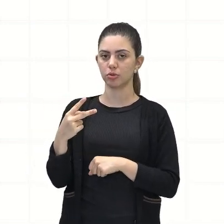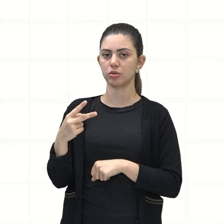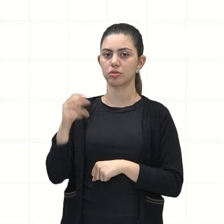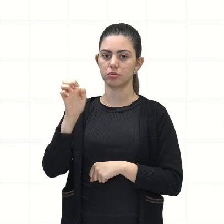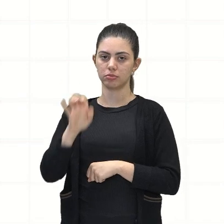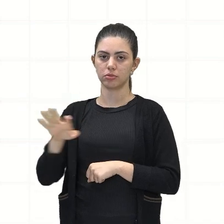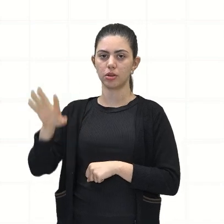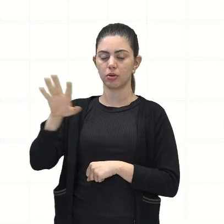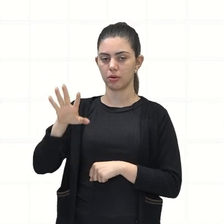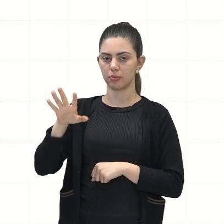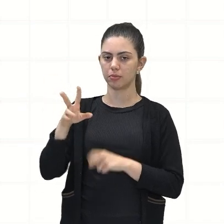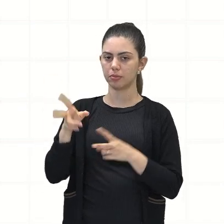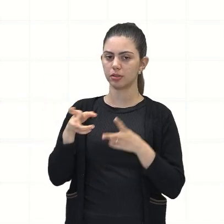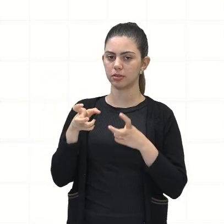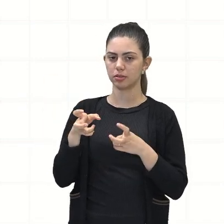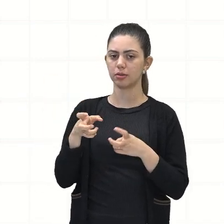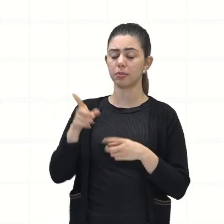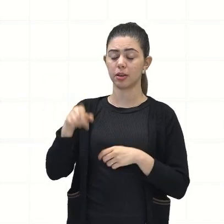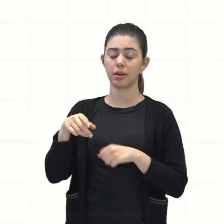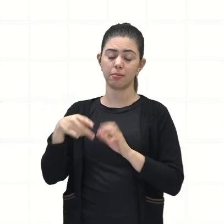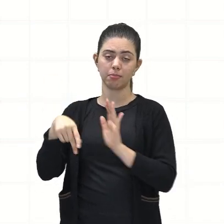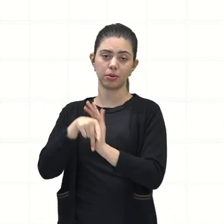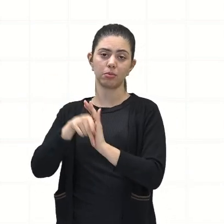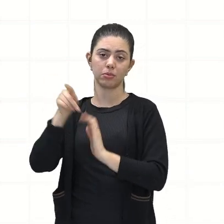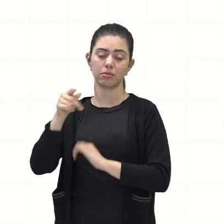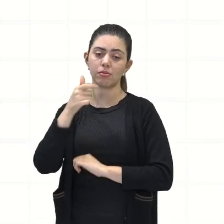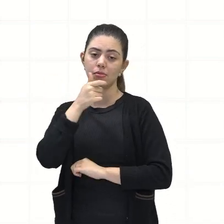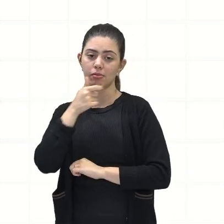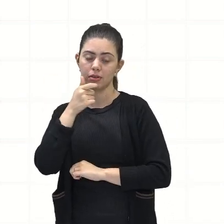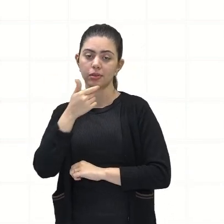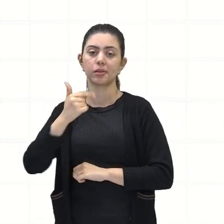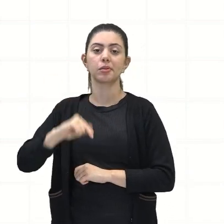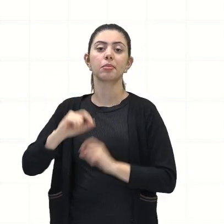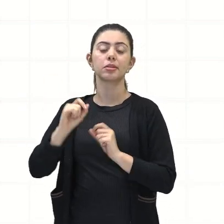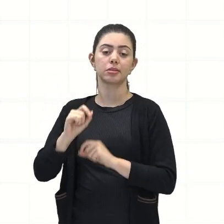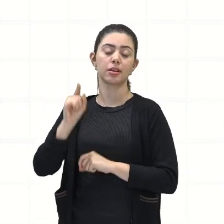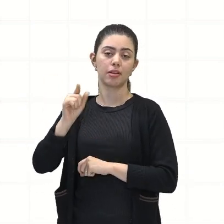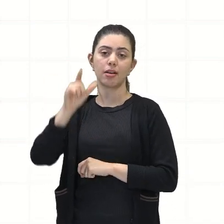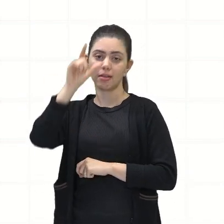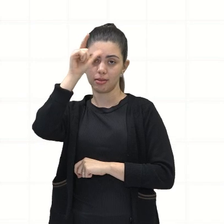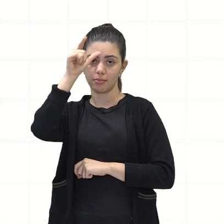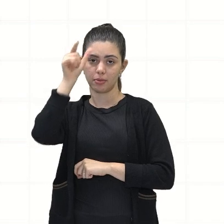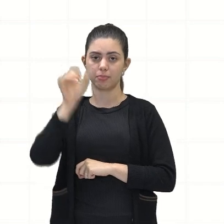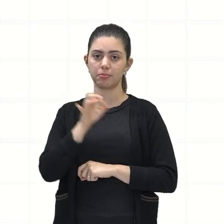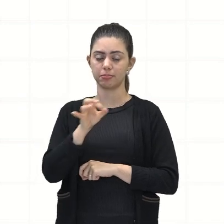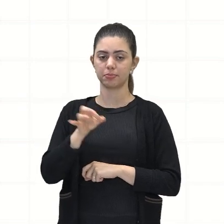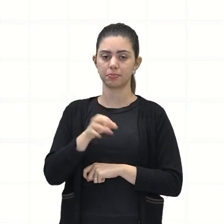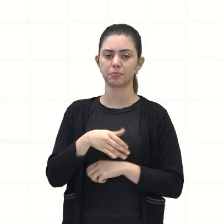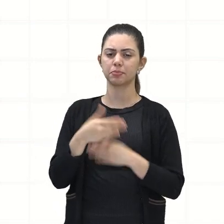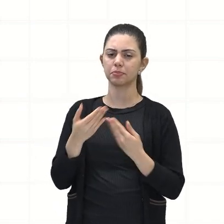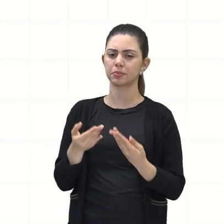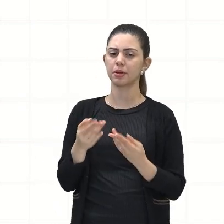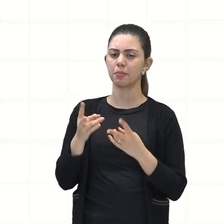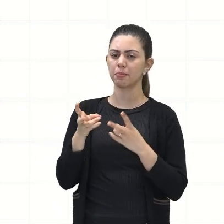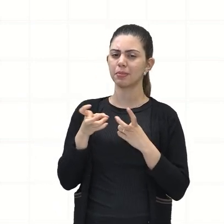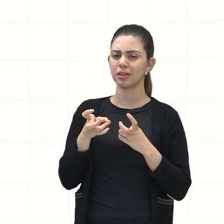europeias, ingleses e alemães. Olha qual o